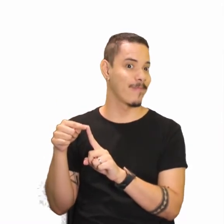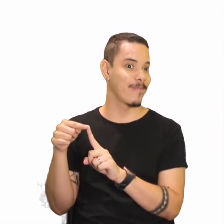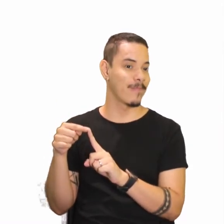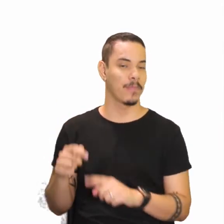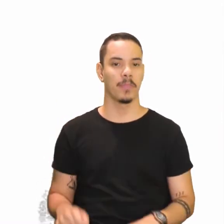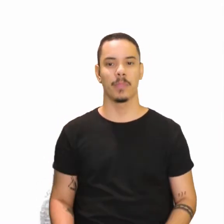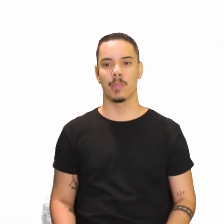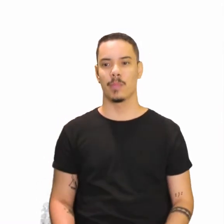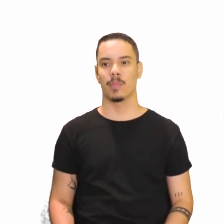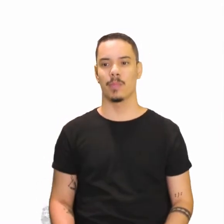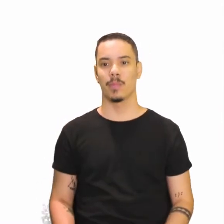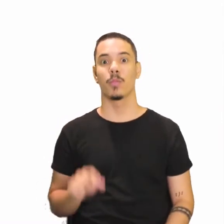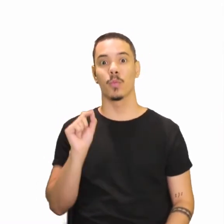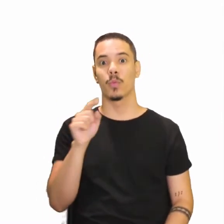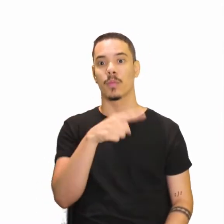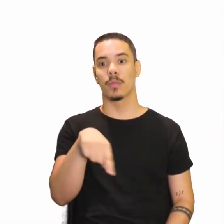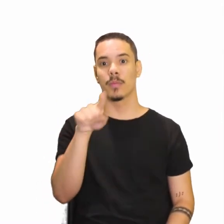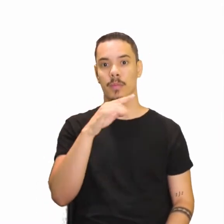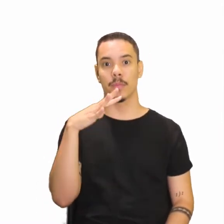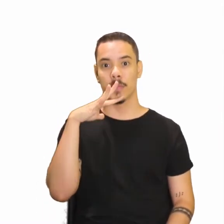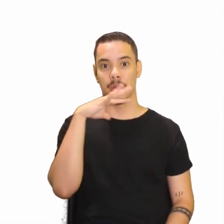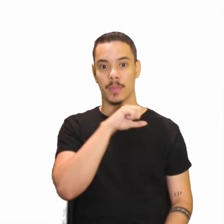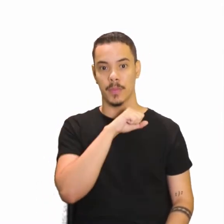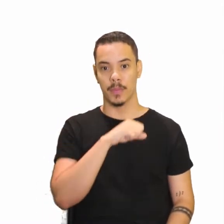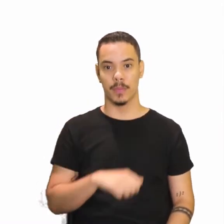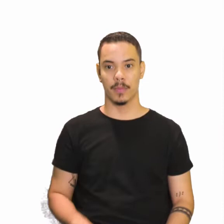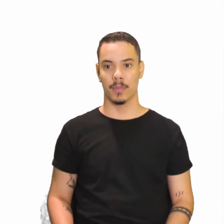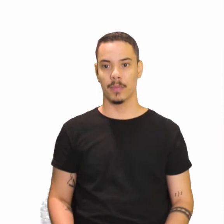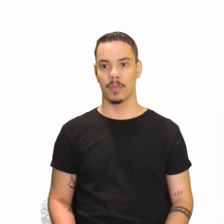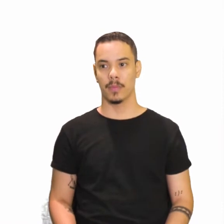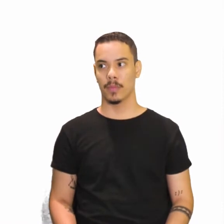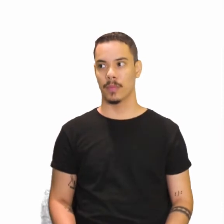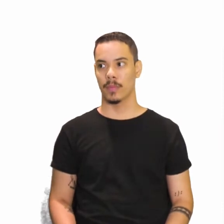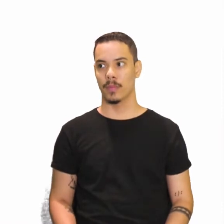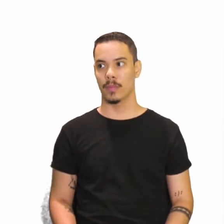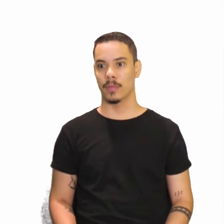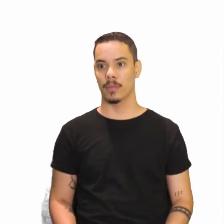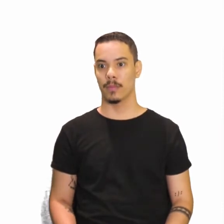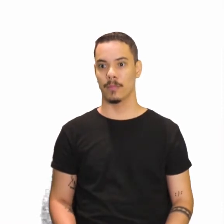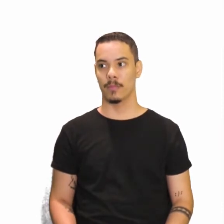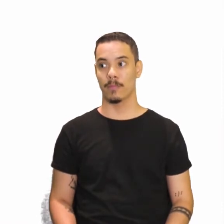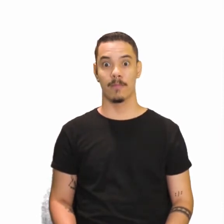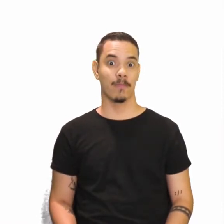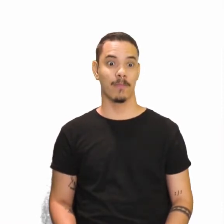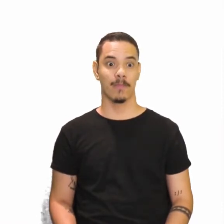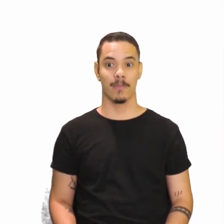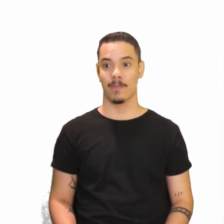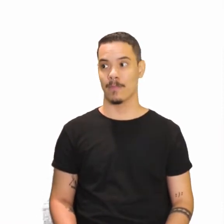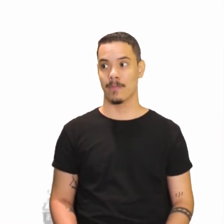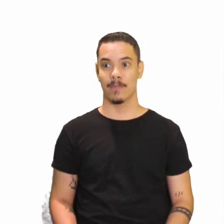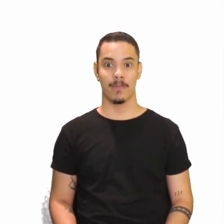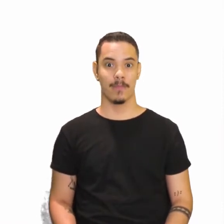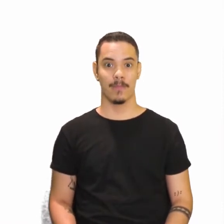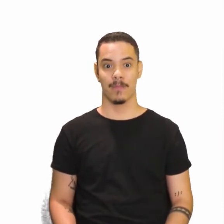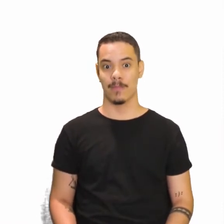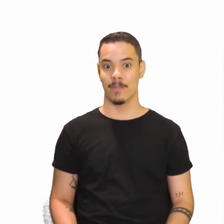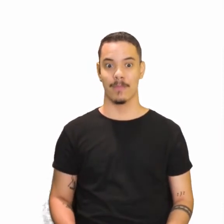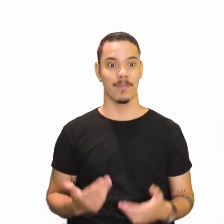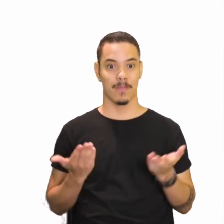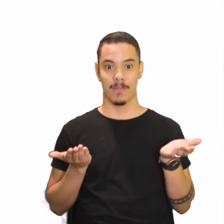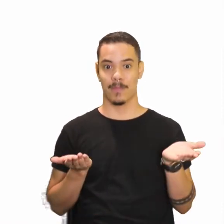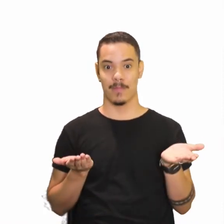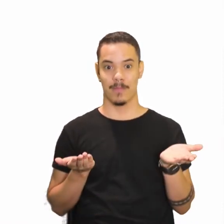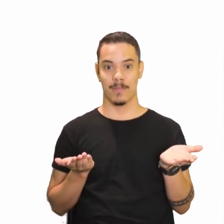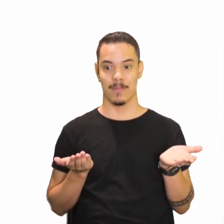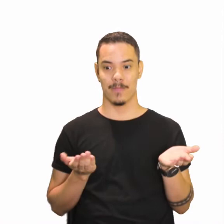amadinho, o que você acha? É esse daqui ou este? Olha só, vamos